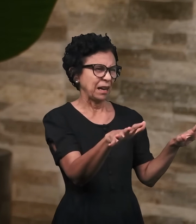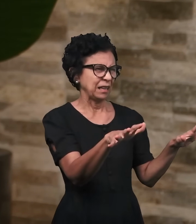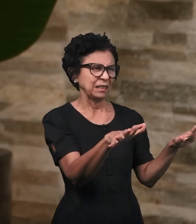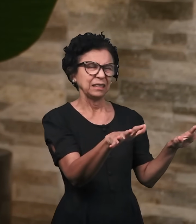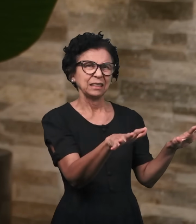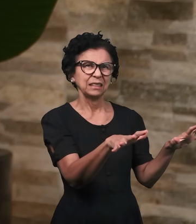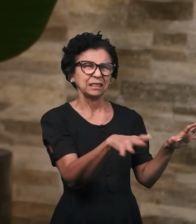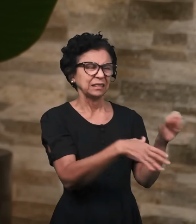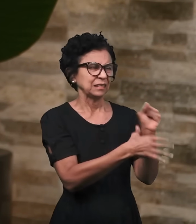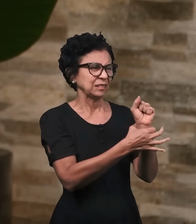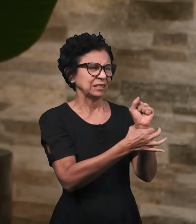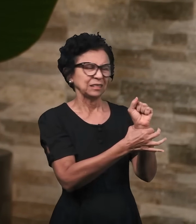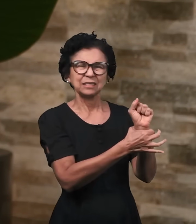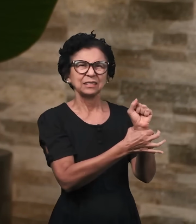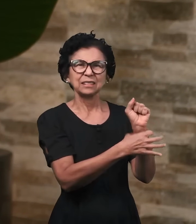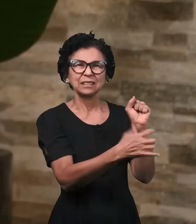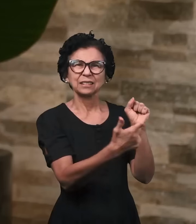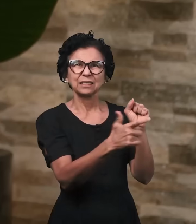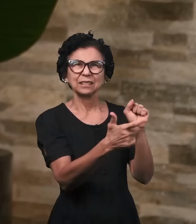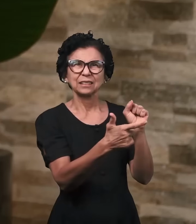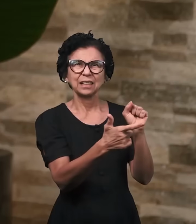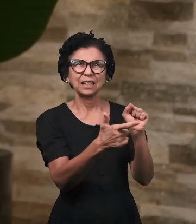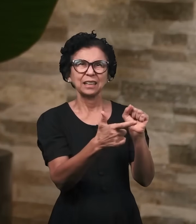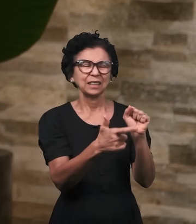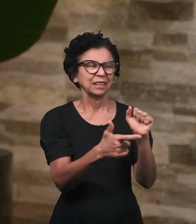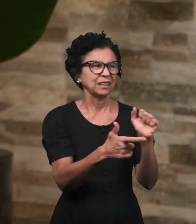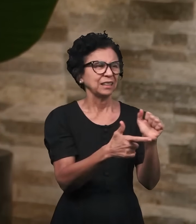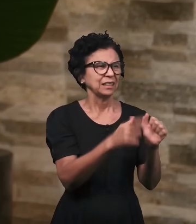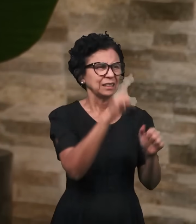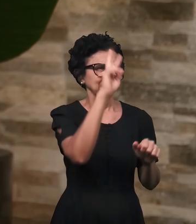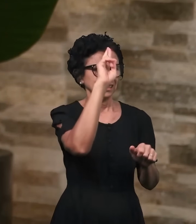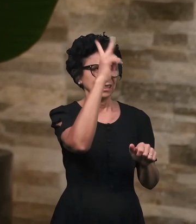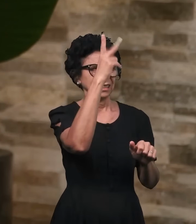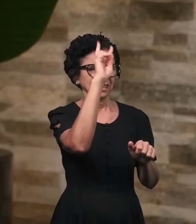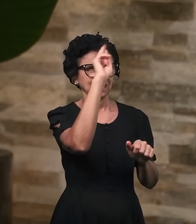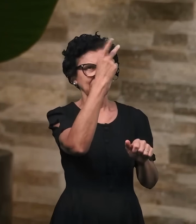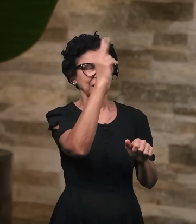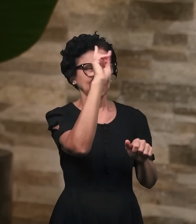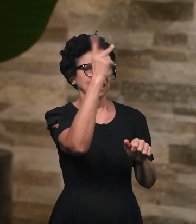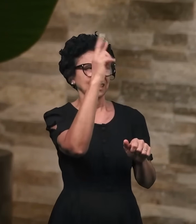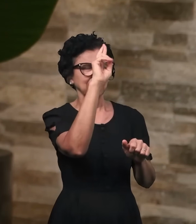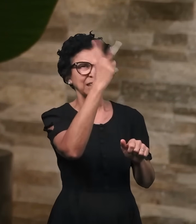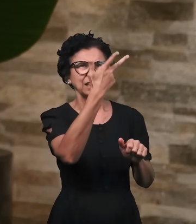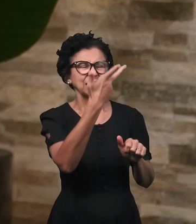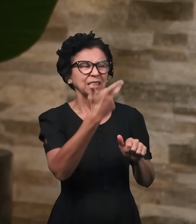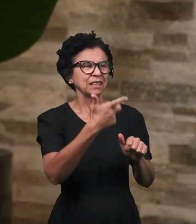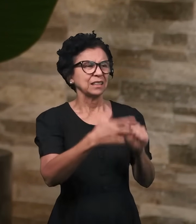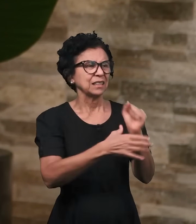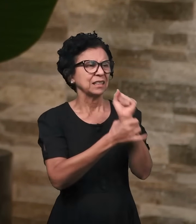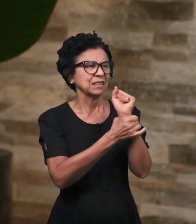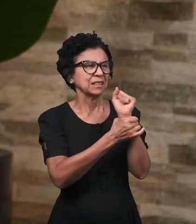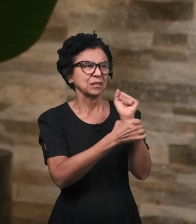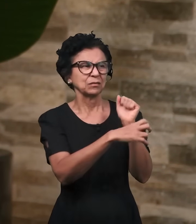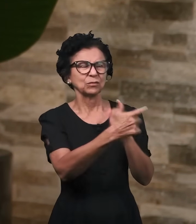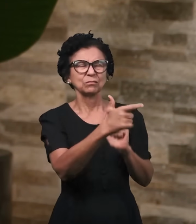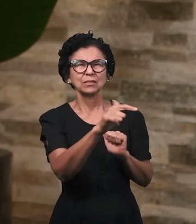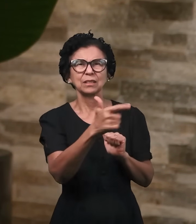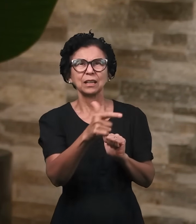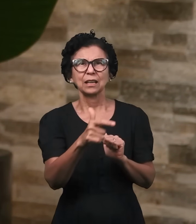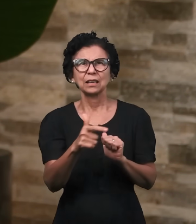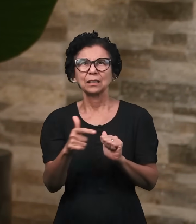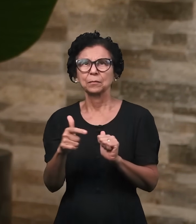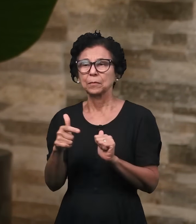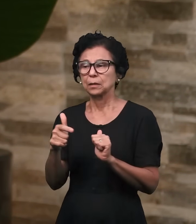raiz. Hoje fala uma coisa, outro fala outra, existe uma instabilidade, Exatamente. Uma insegurança. Exatamente. O